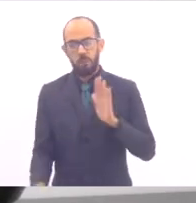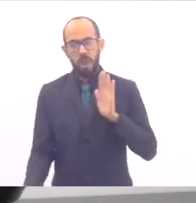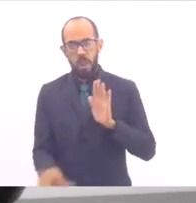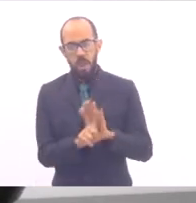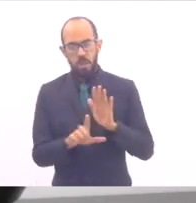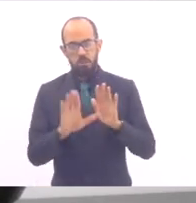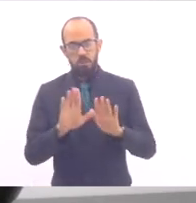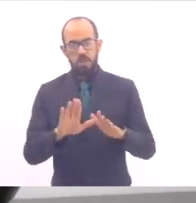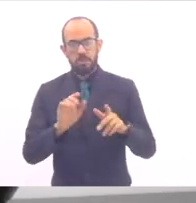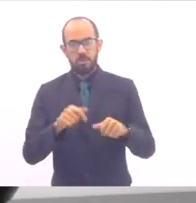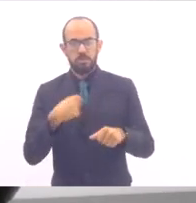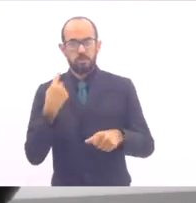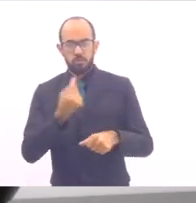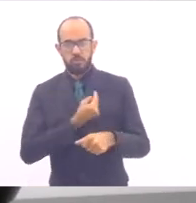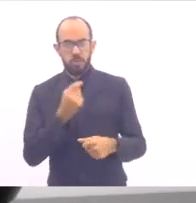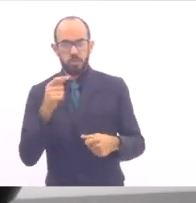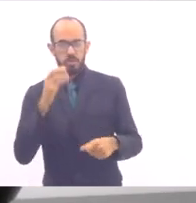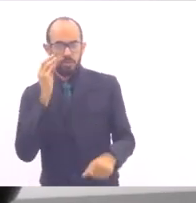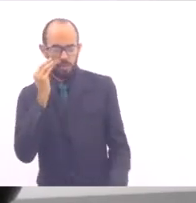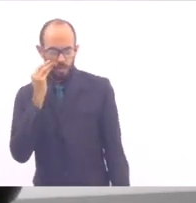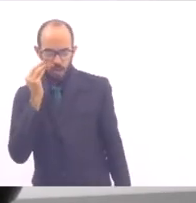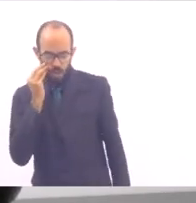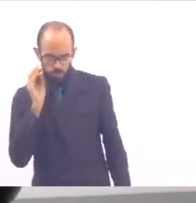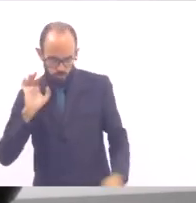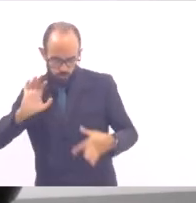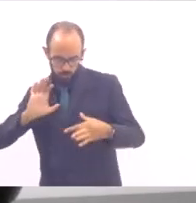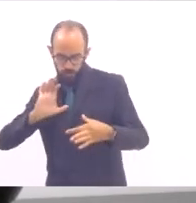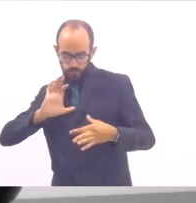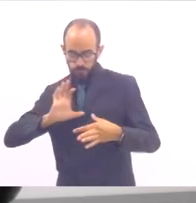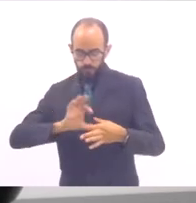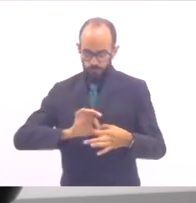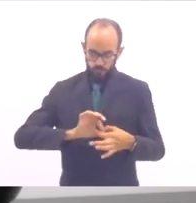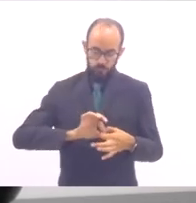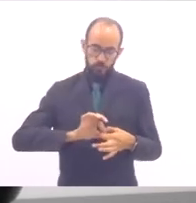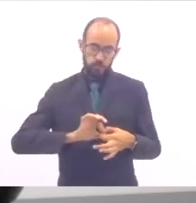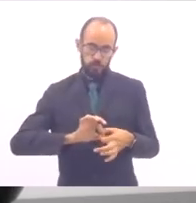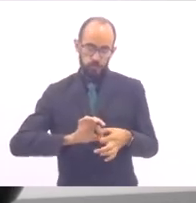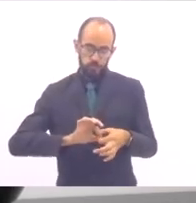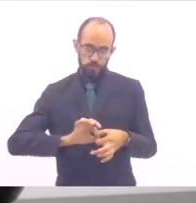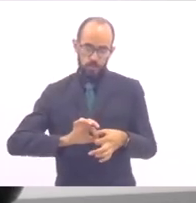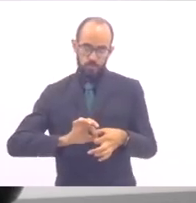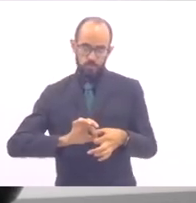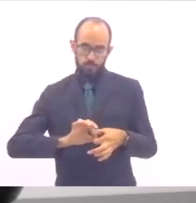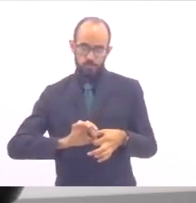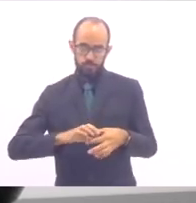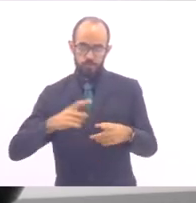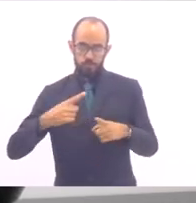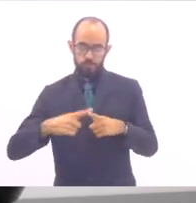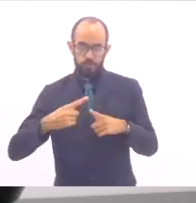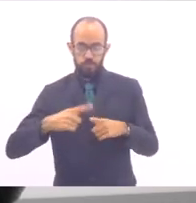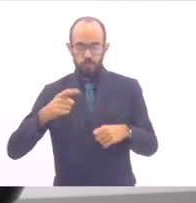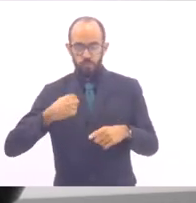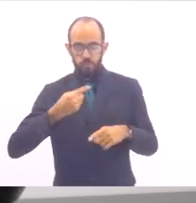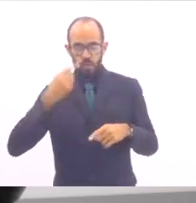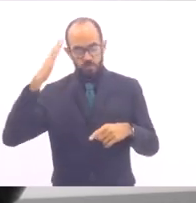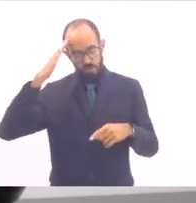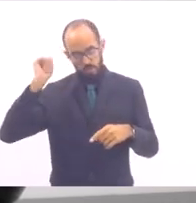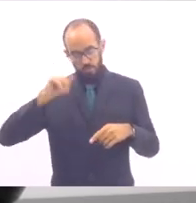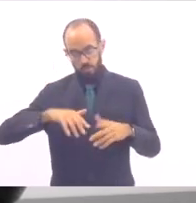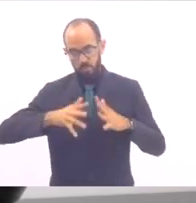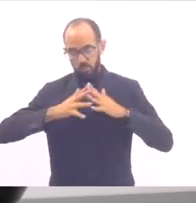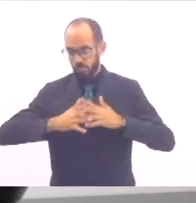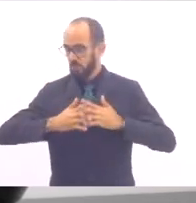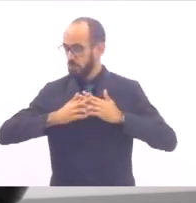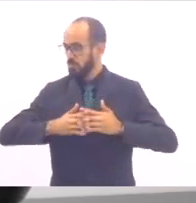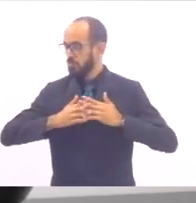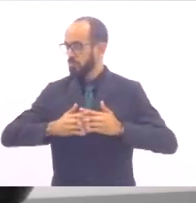mesma, a gente tentava fazer essa tratativa, né, de estabelecer essa relação, porque sabíamos do conflito em relação